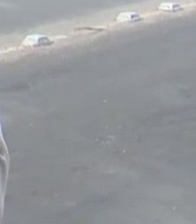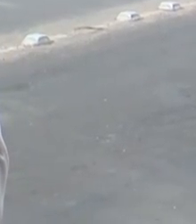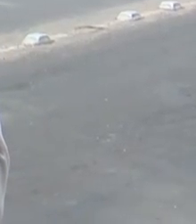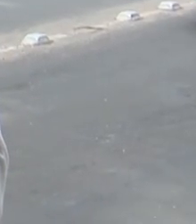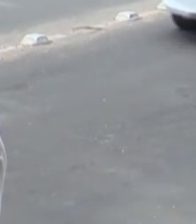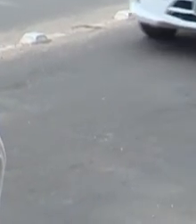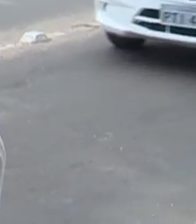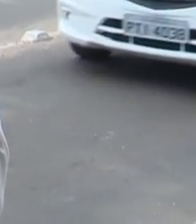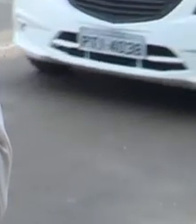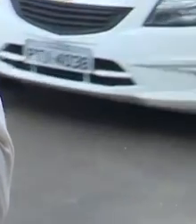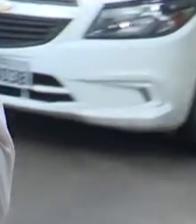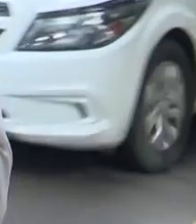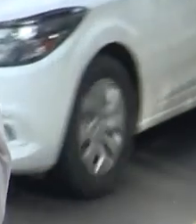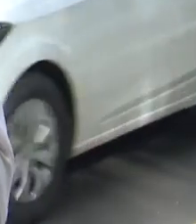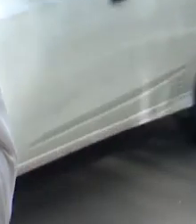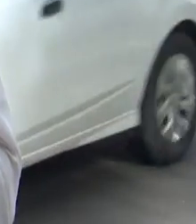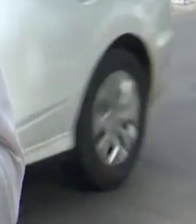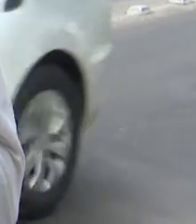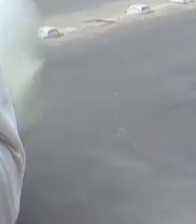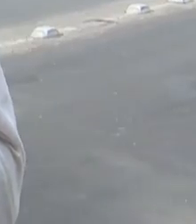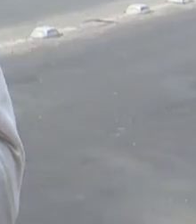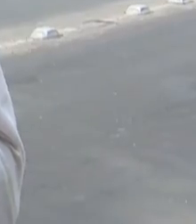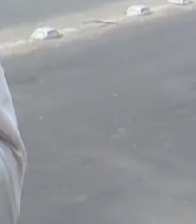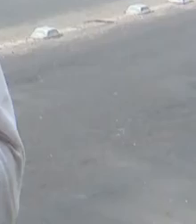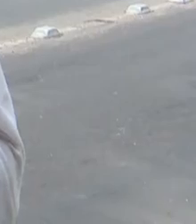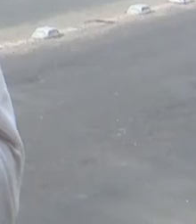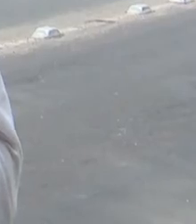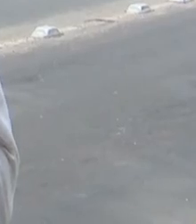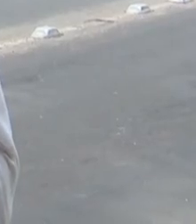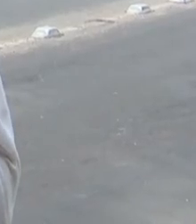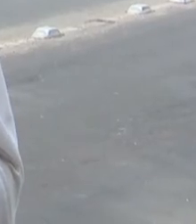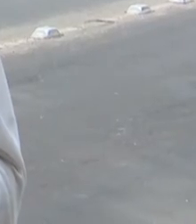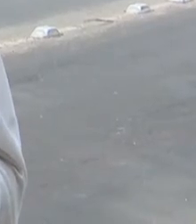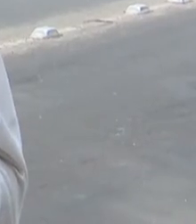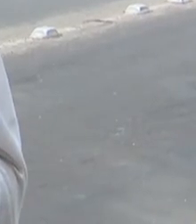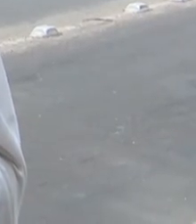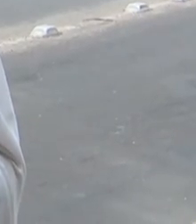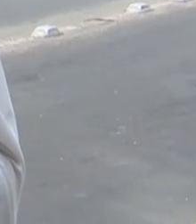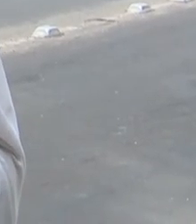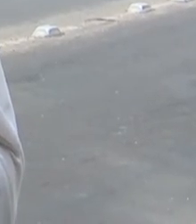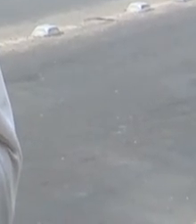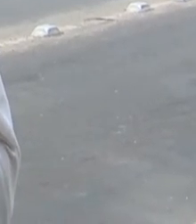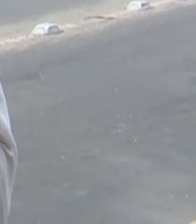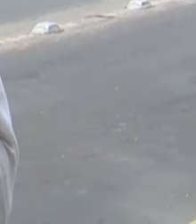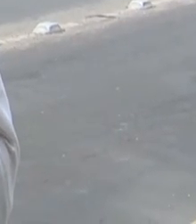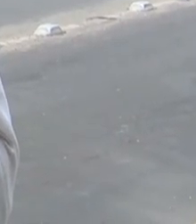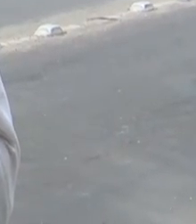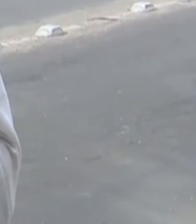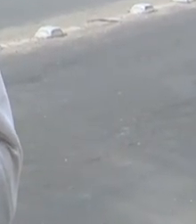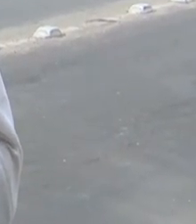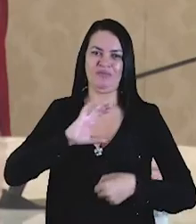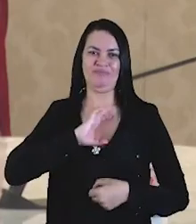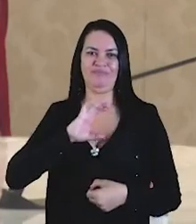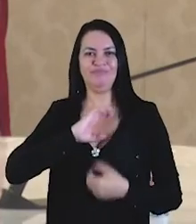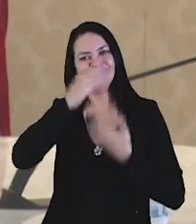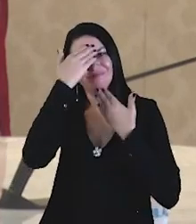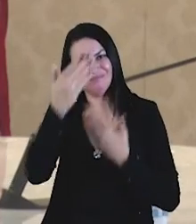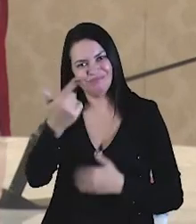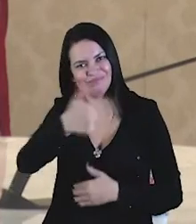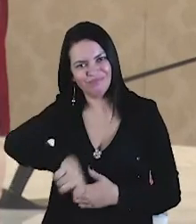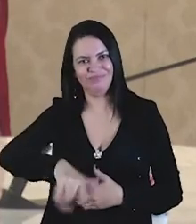artística Operária Caxiense também abrigará escola de dança de música e artesanato